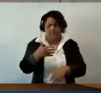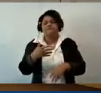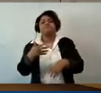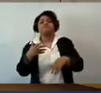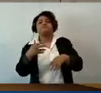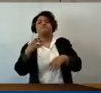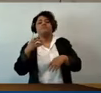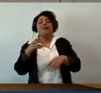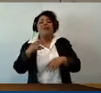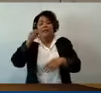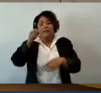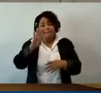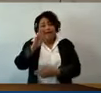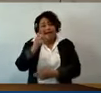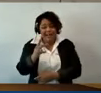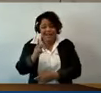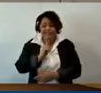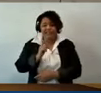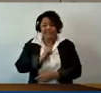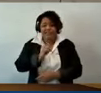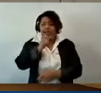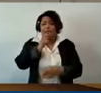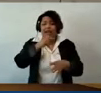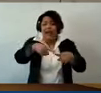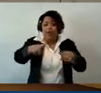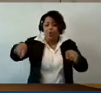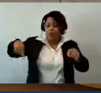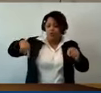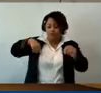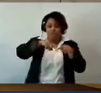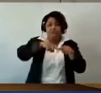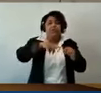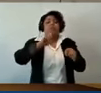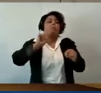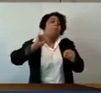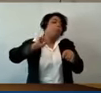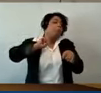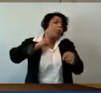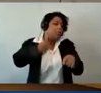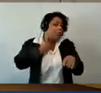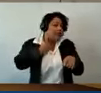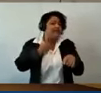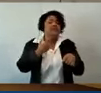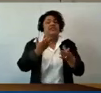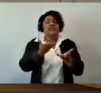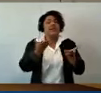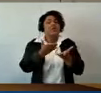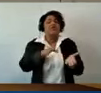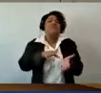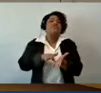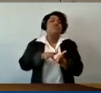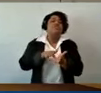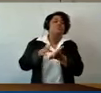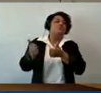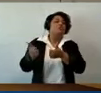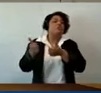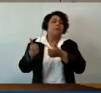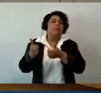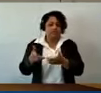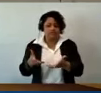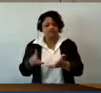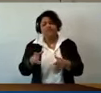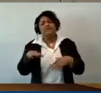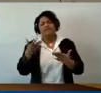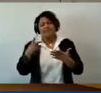agora fingem que está tudo bem. Nós temos diversos pontos na nossa cidade e a gente não